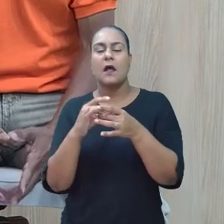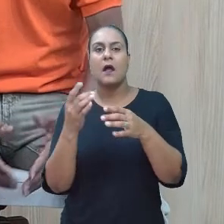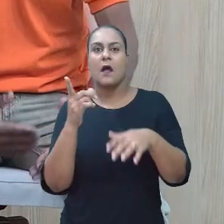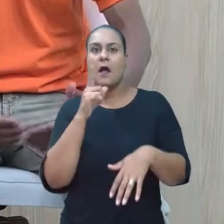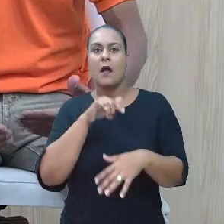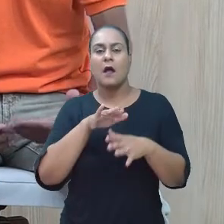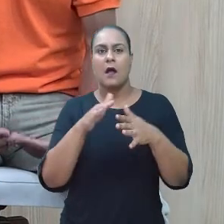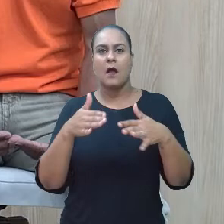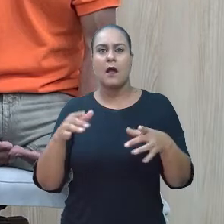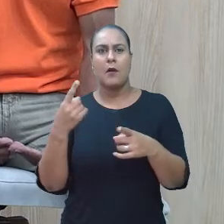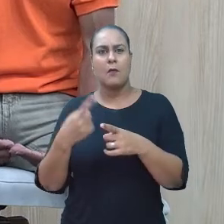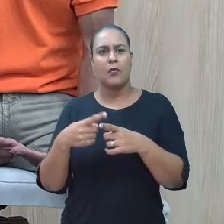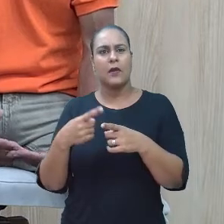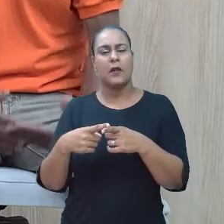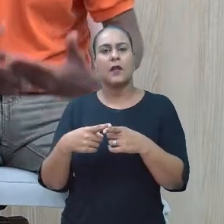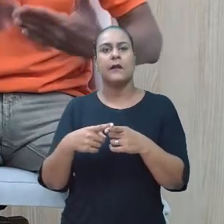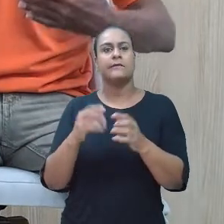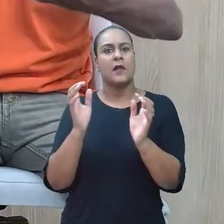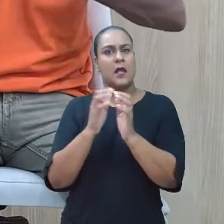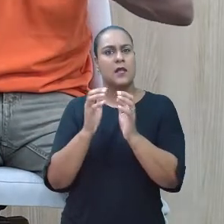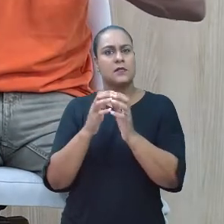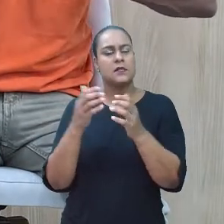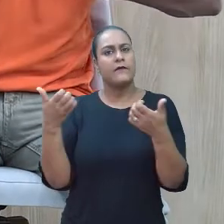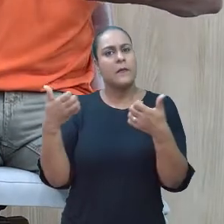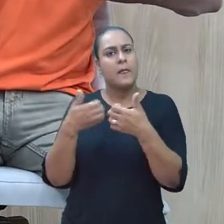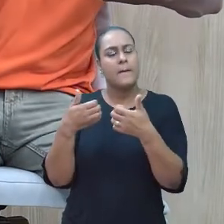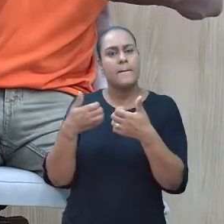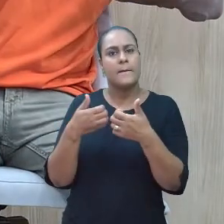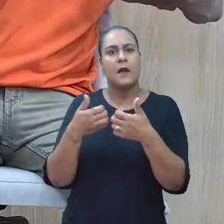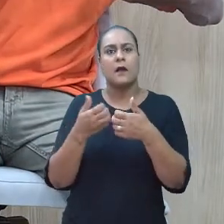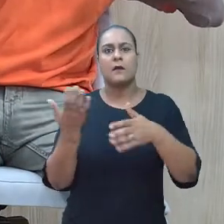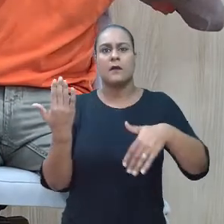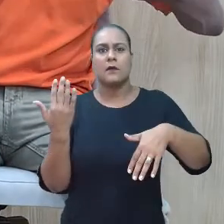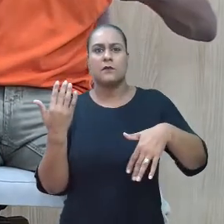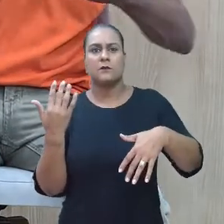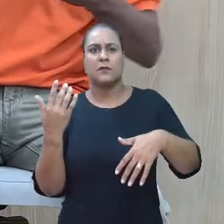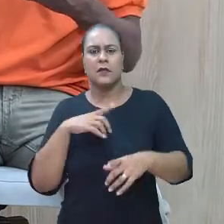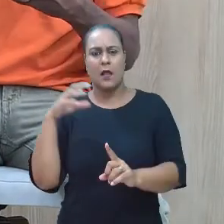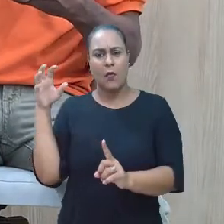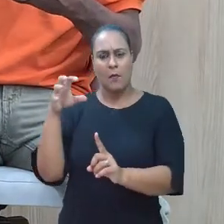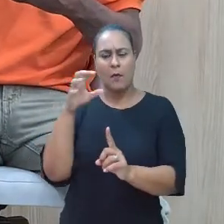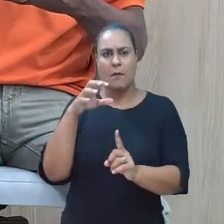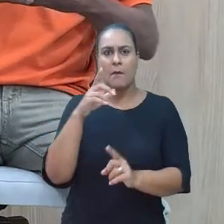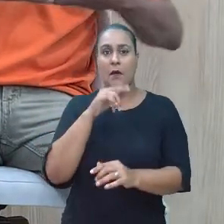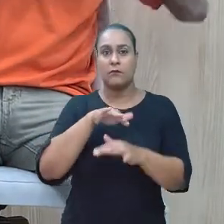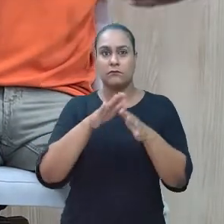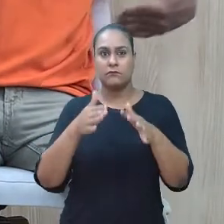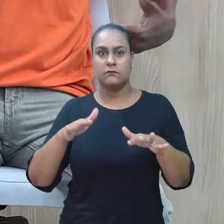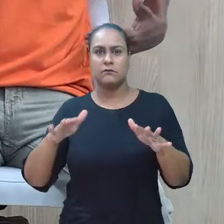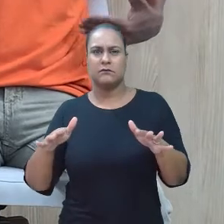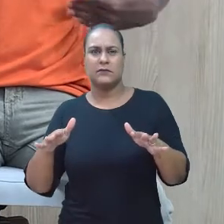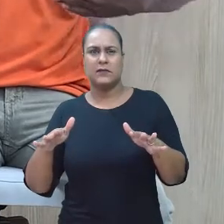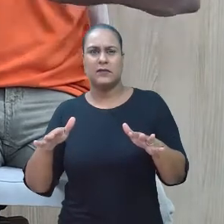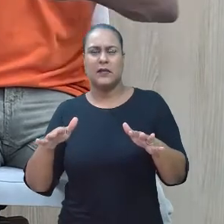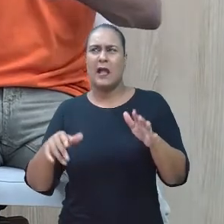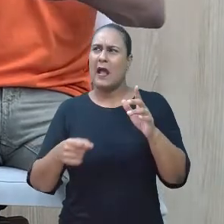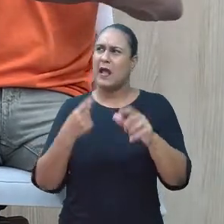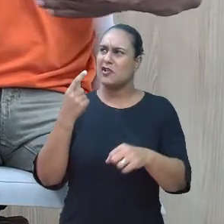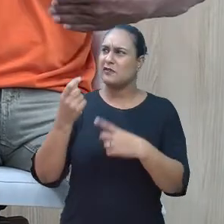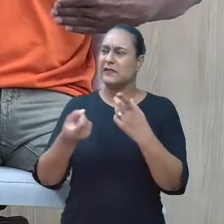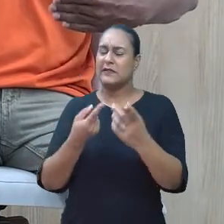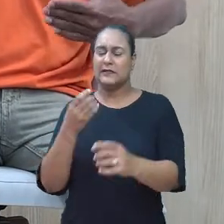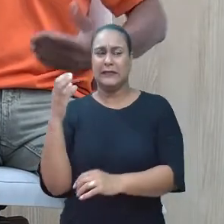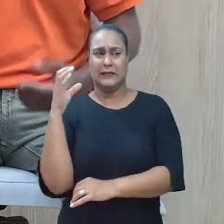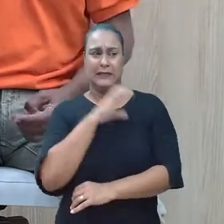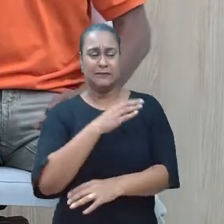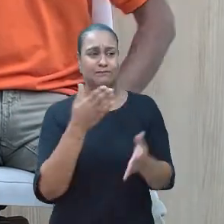que porque a gente em Recife está muito perto do mar e está sofrendo toda essa influência dos oceanos, tem hora que está muito frio, tem hora que está muito quente, então